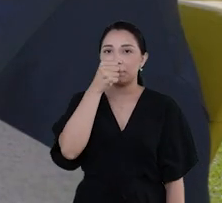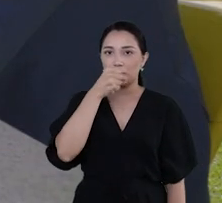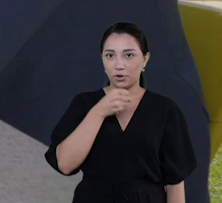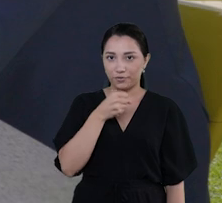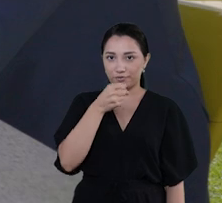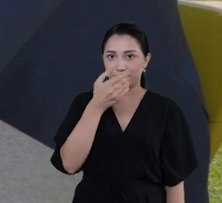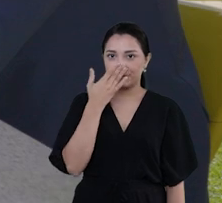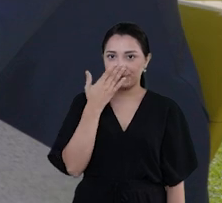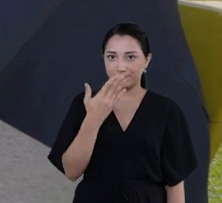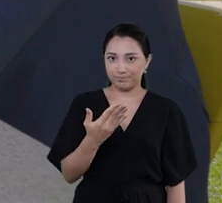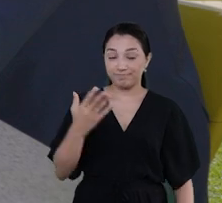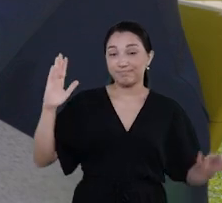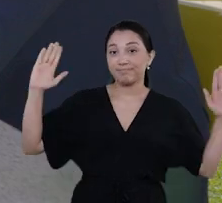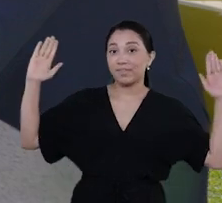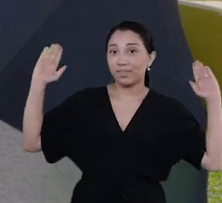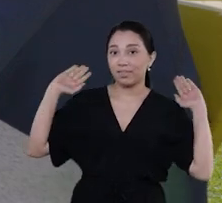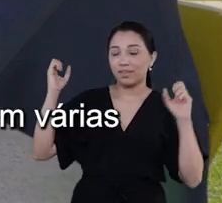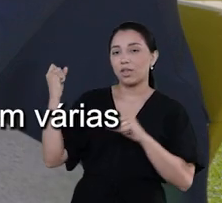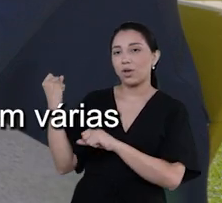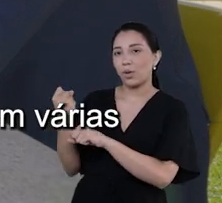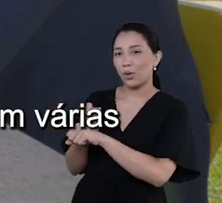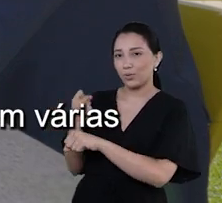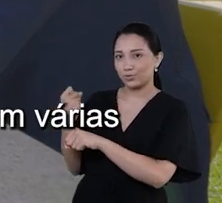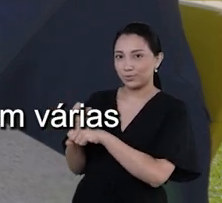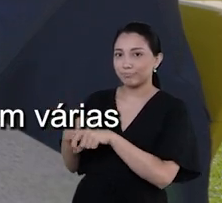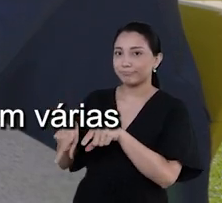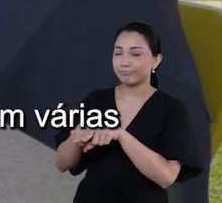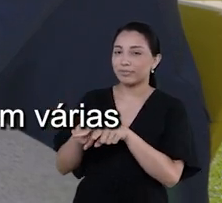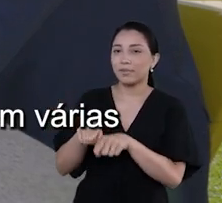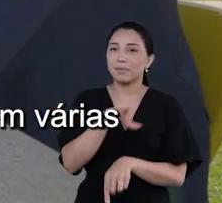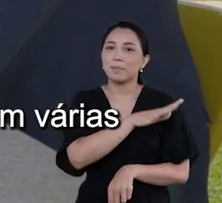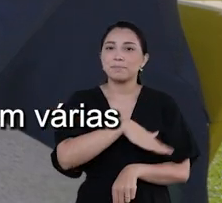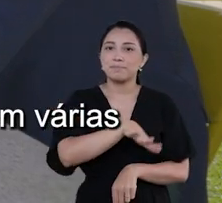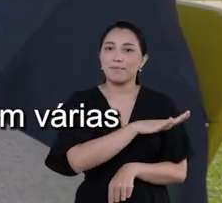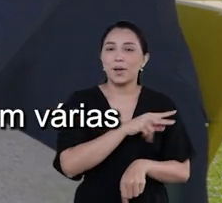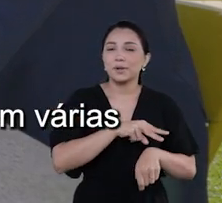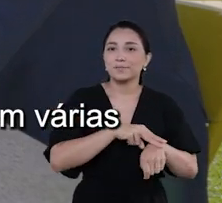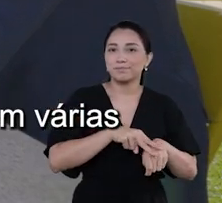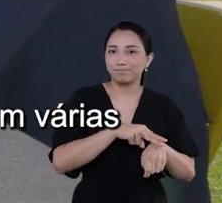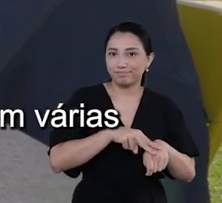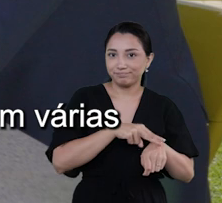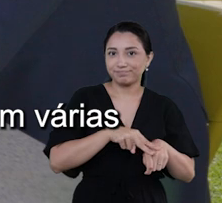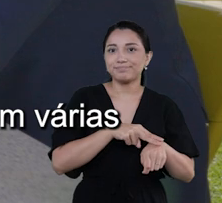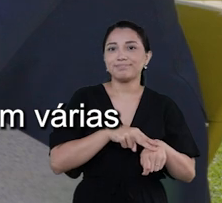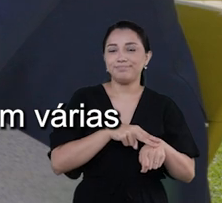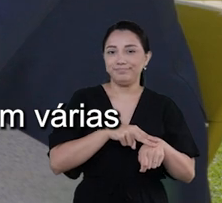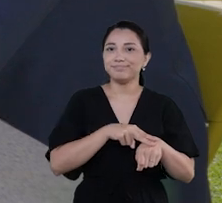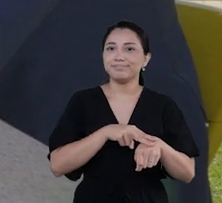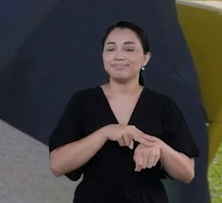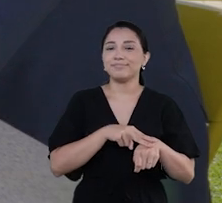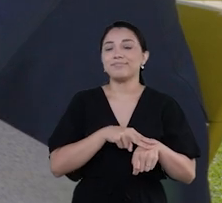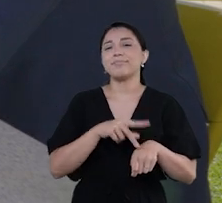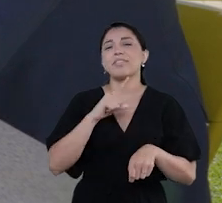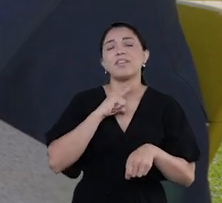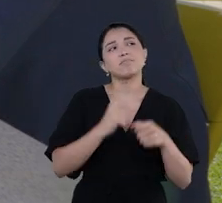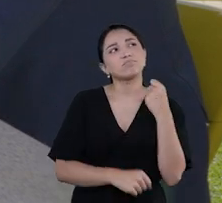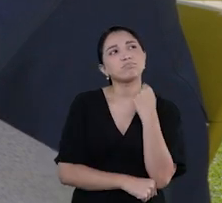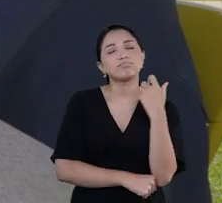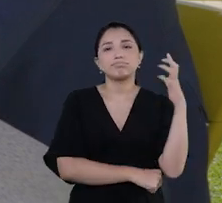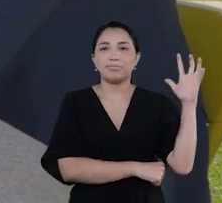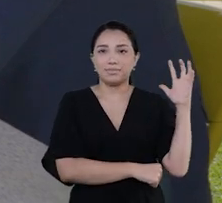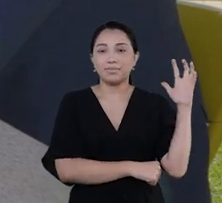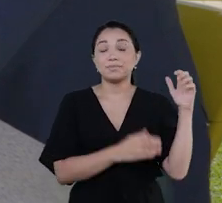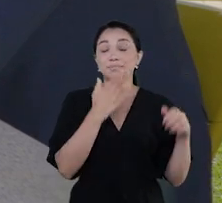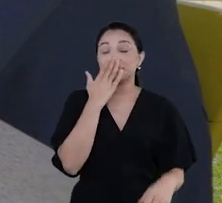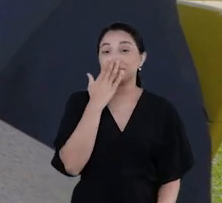atrás de mim tem uma construção e um campo de futebol Verde à minha esquerda onde tem várias árvores também à minha frente está o meu